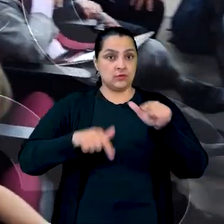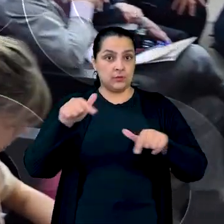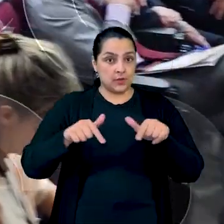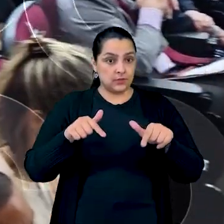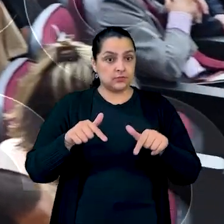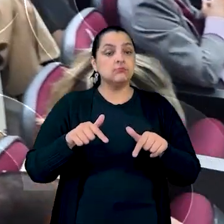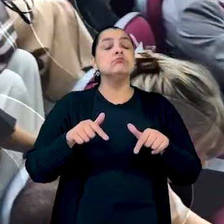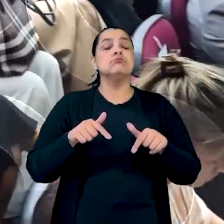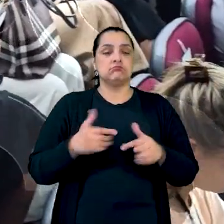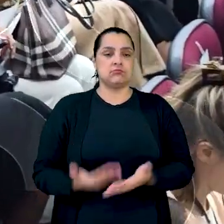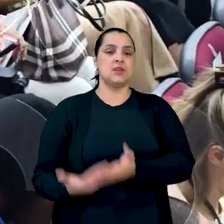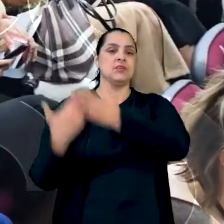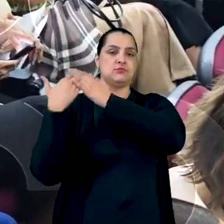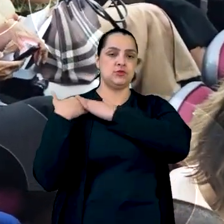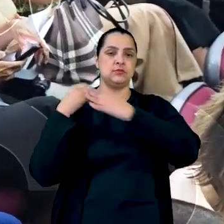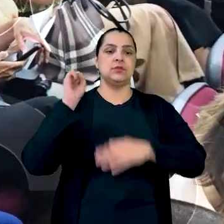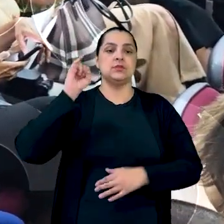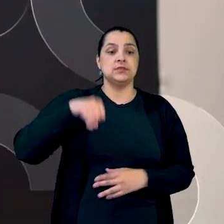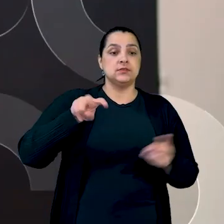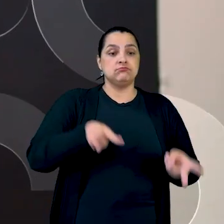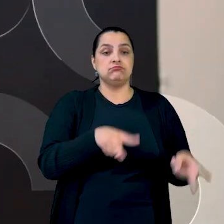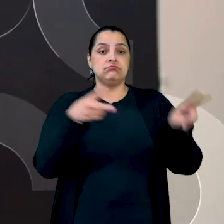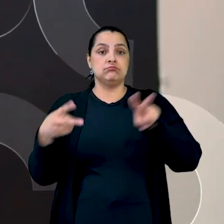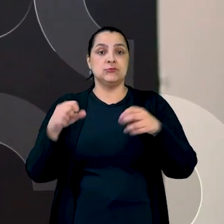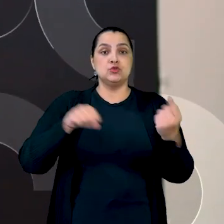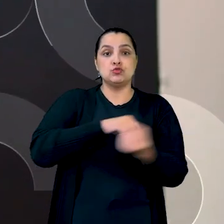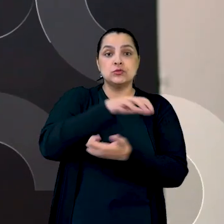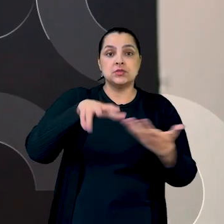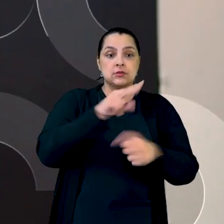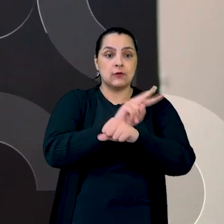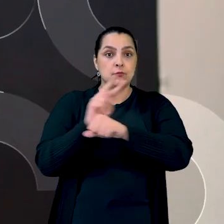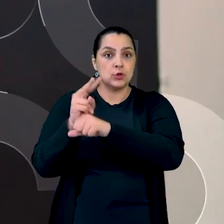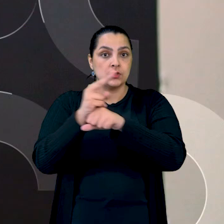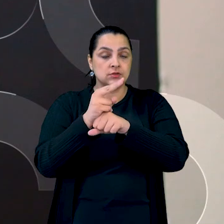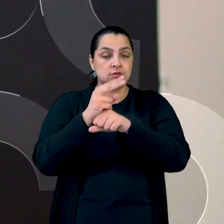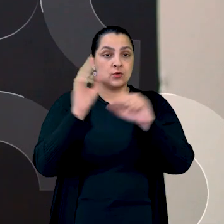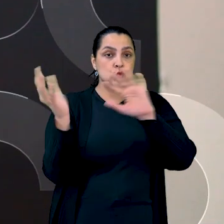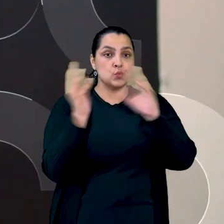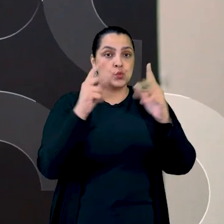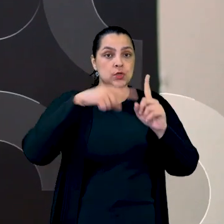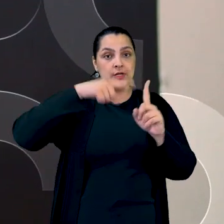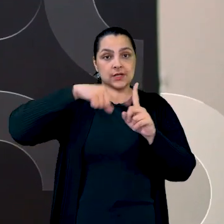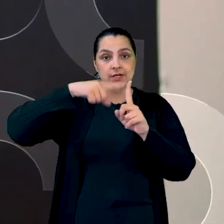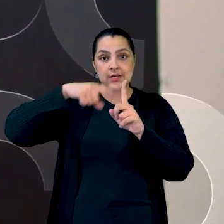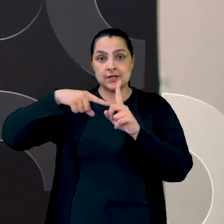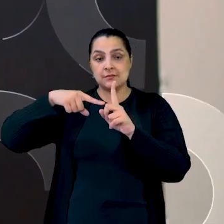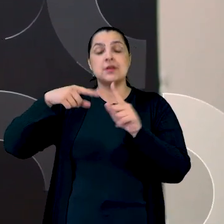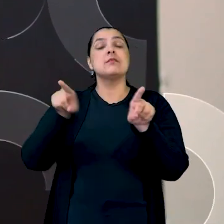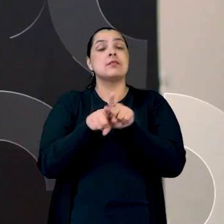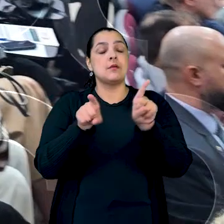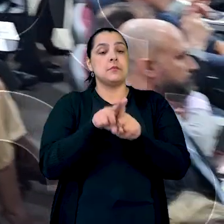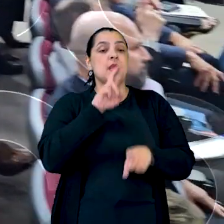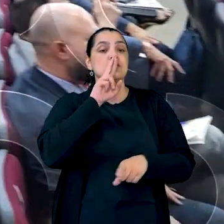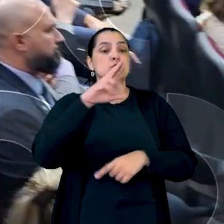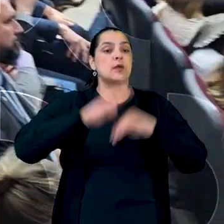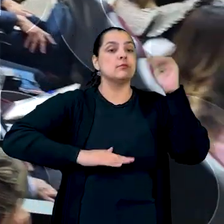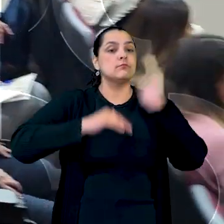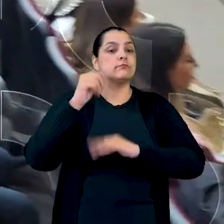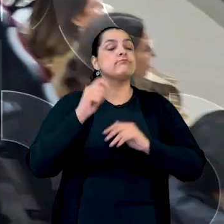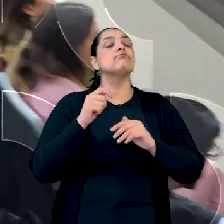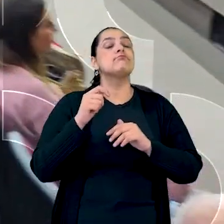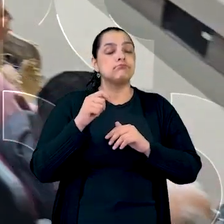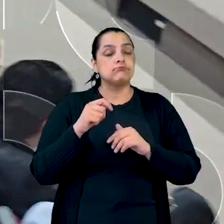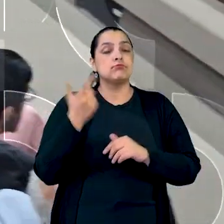Judiciário Trabalhista têm responsabilidade com a transição sustentável de proteção climática e dever de buscar resultados